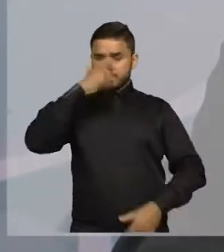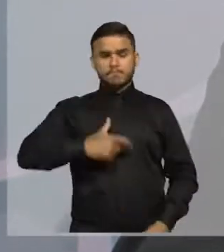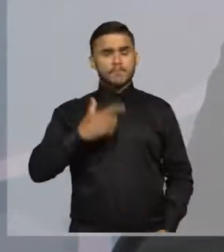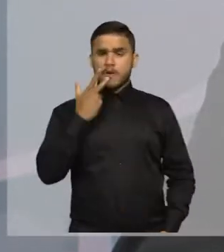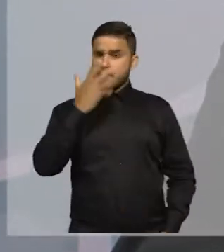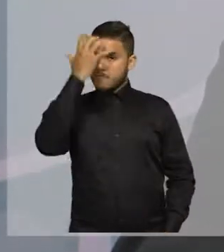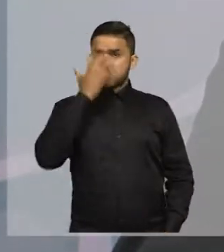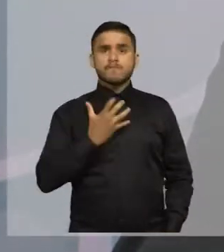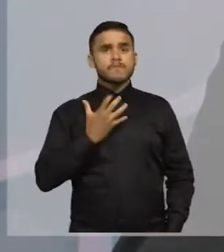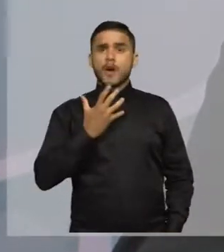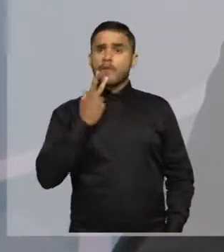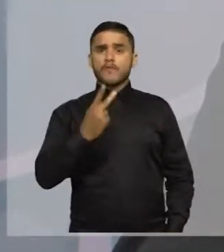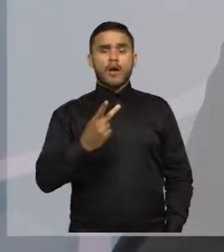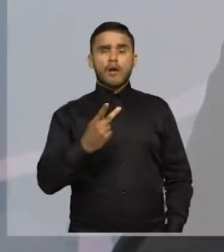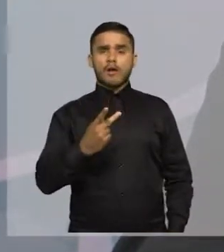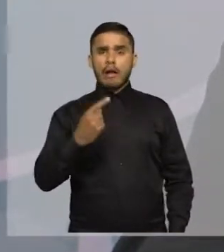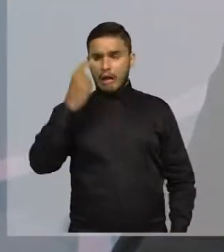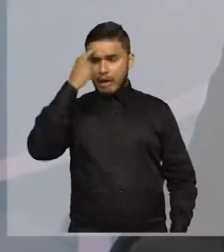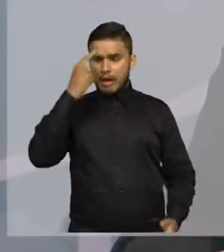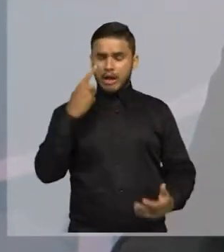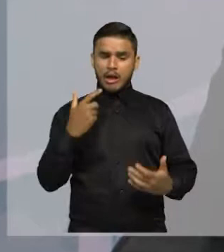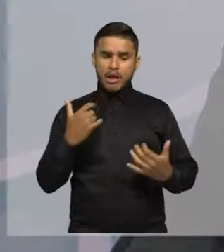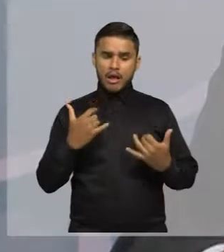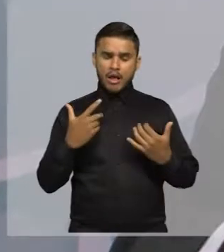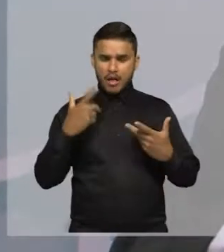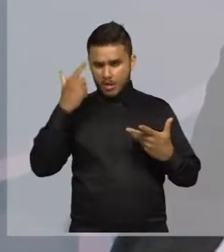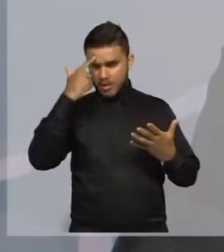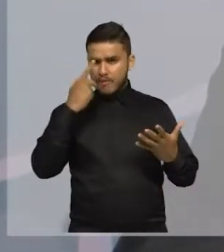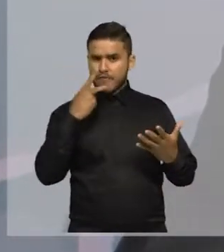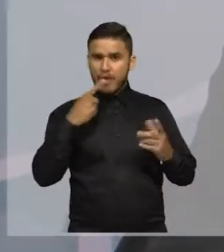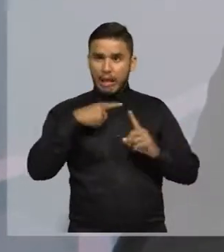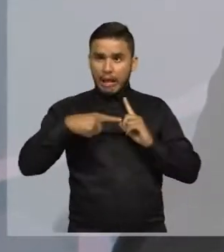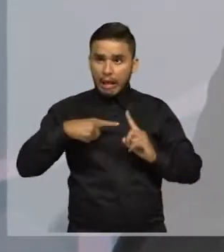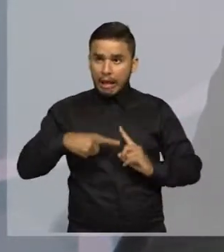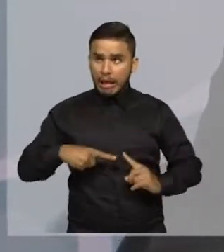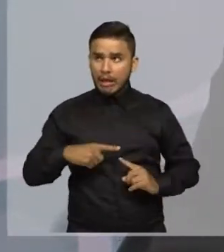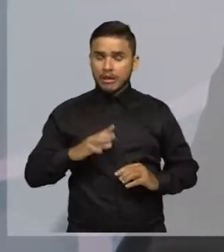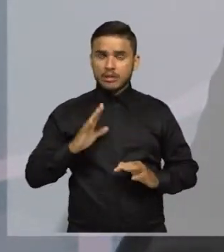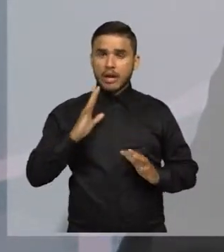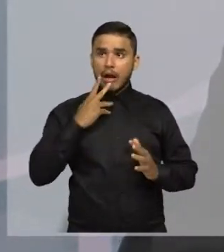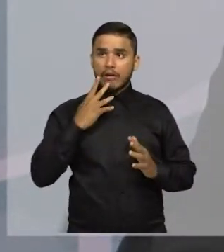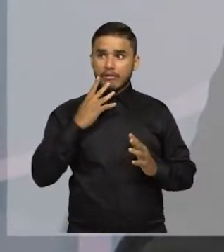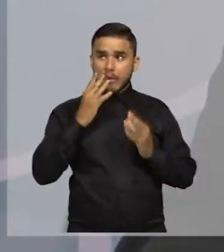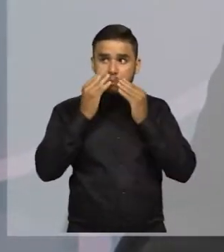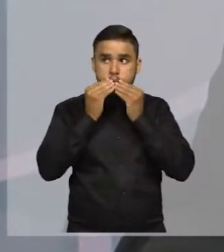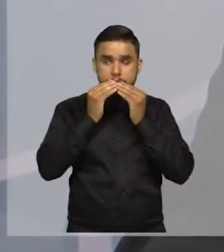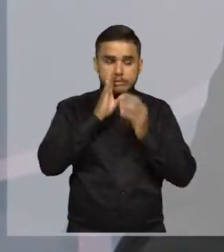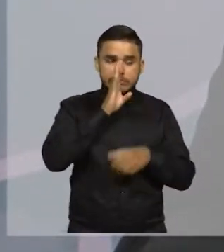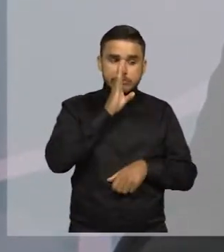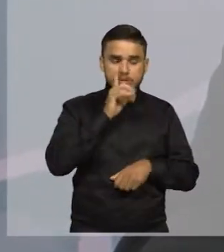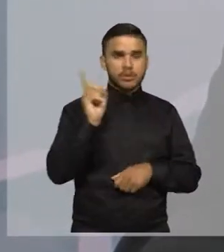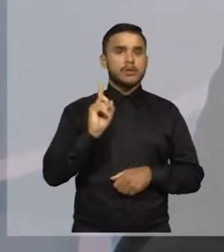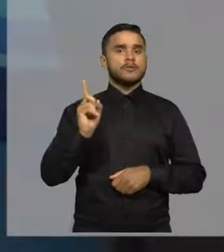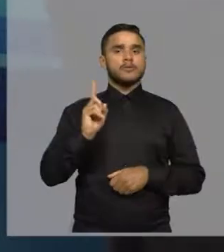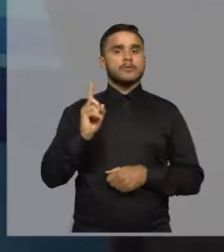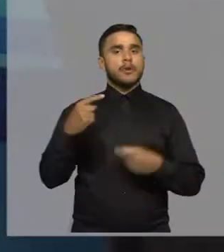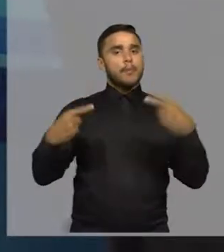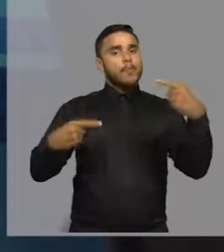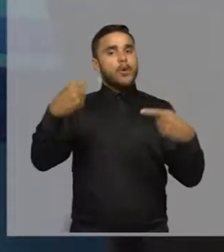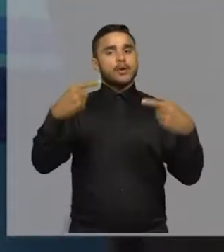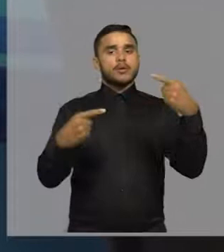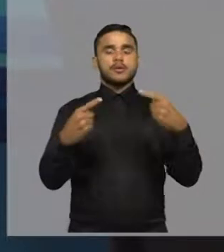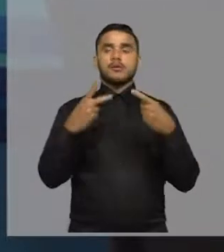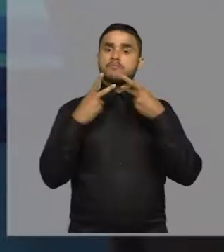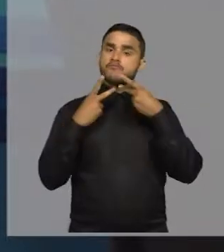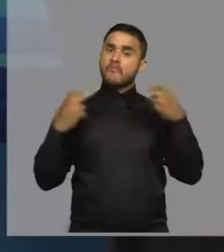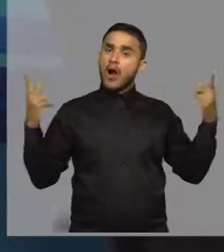puro, no sentido de que ele não tem meias verdades, ele é muito franco, ele é muito direto, e isso em política é fatal, não é? O sujeito não